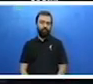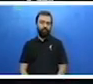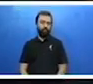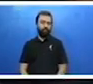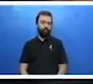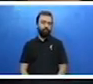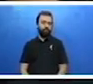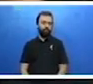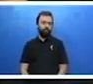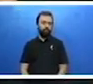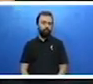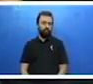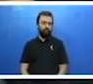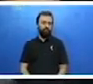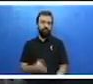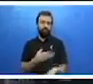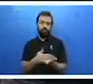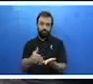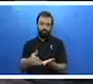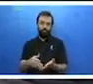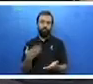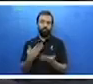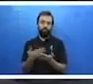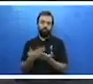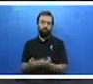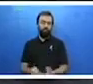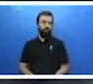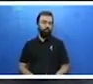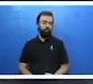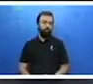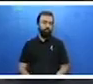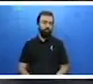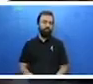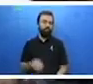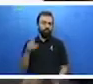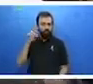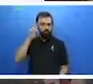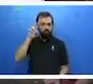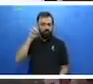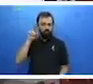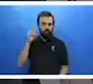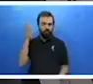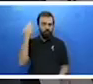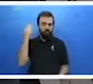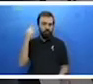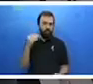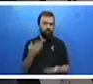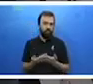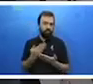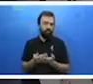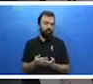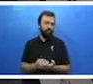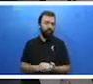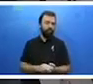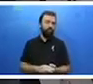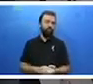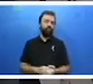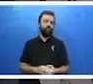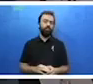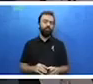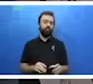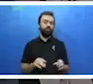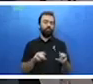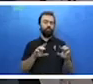professor. Começando a nossa aula, lembrar o que nós já estudamos. Olha, nós estudamos